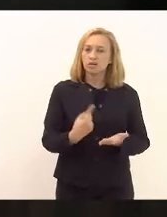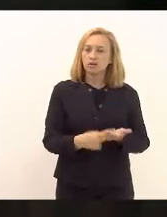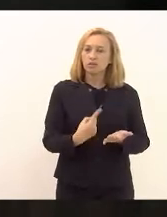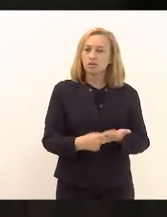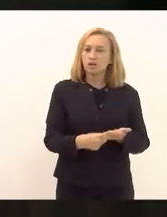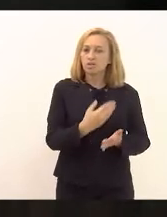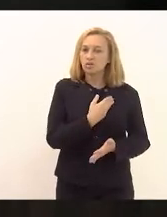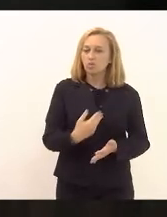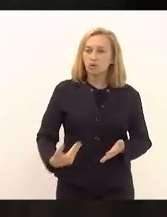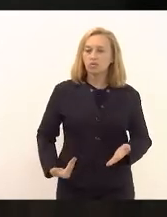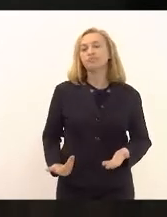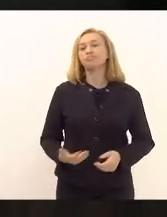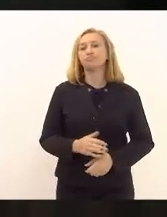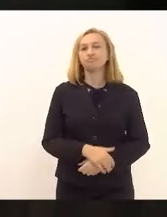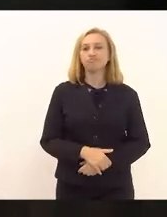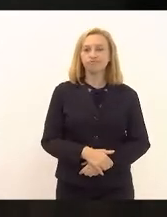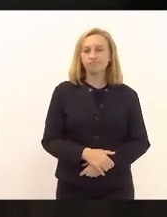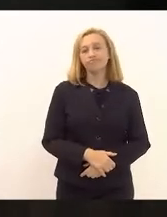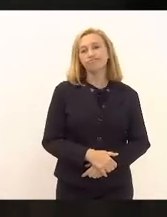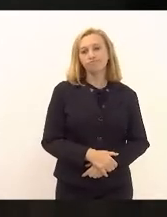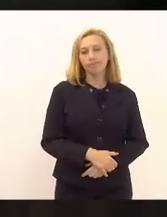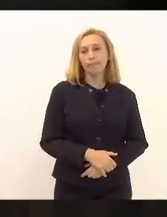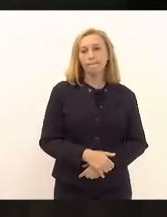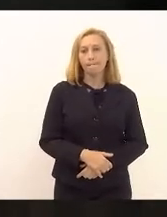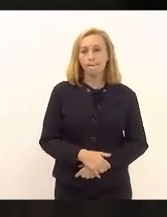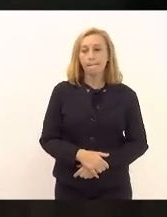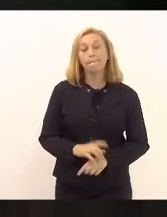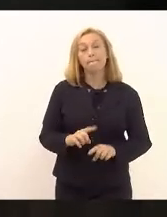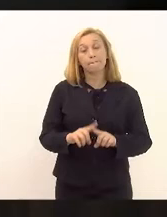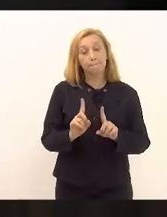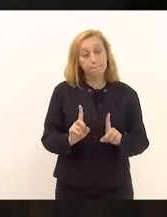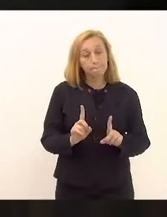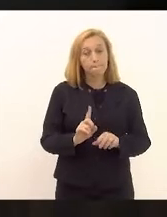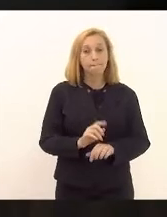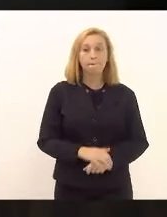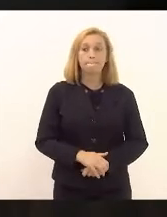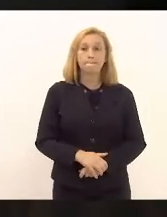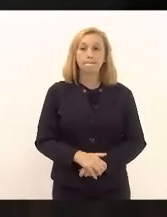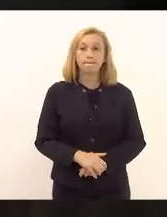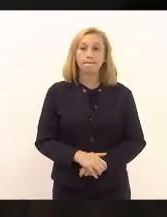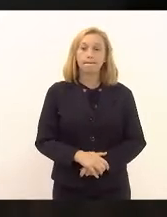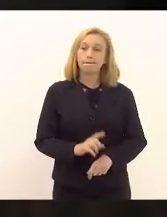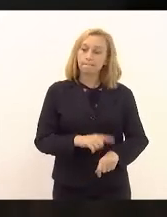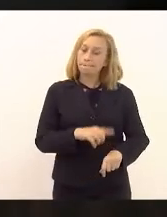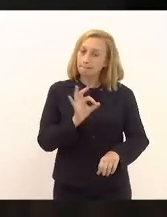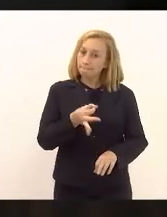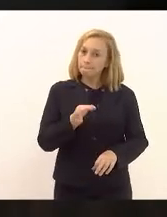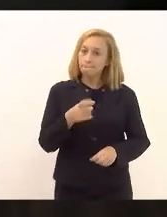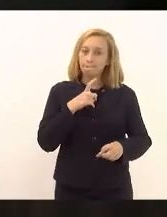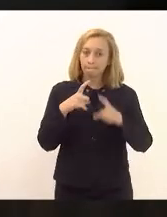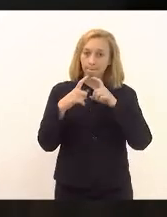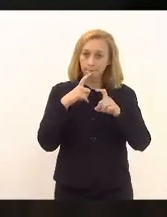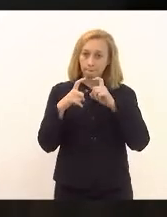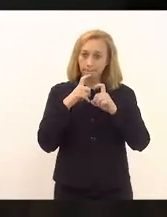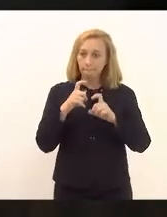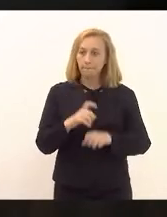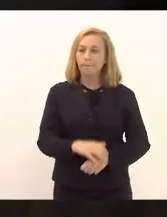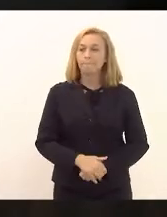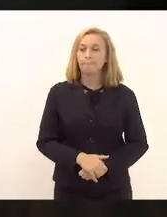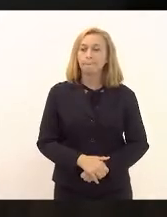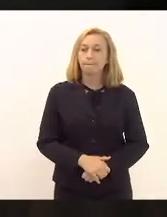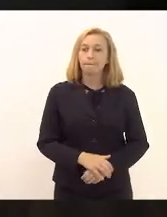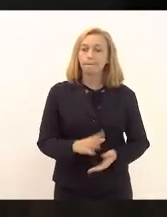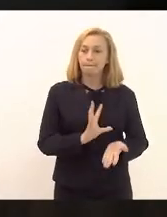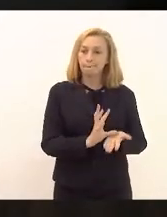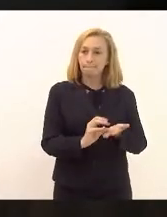governo na ocasião. Tá? Mas, no momento oportuno, vamos discuti-las. Vamos